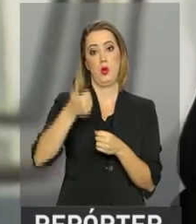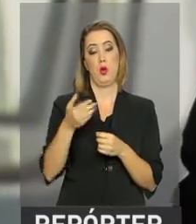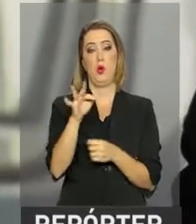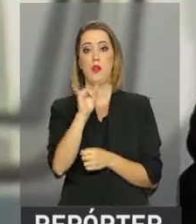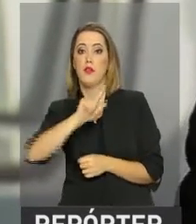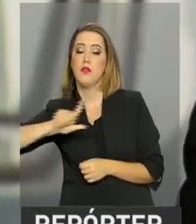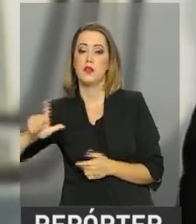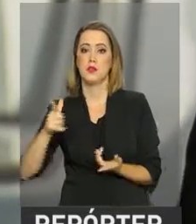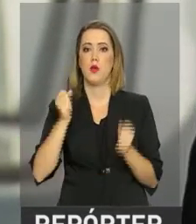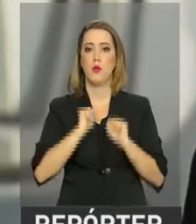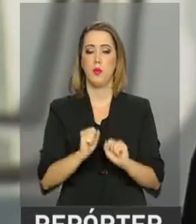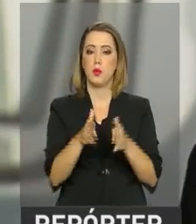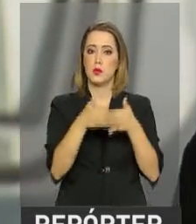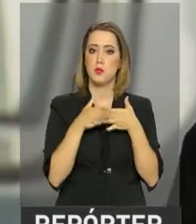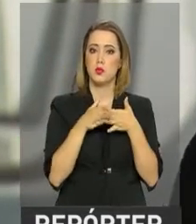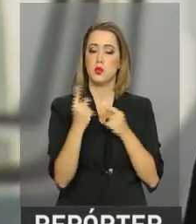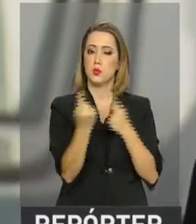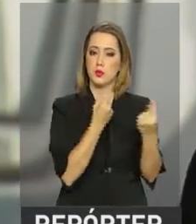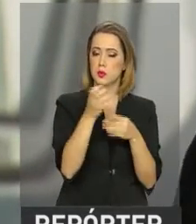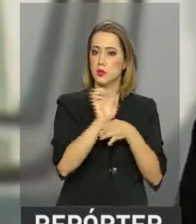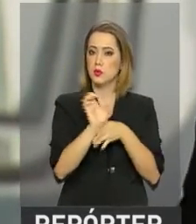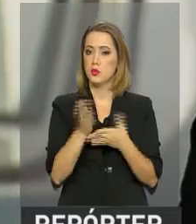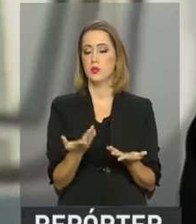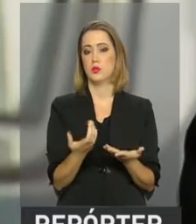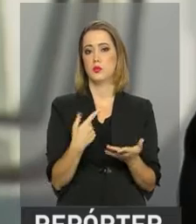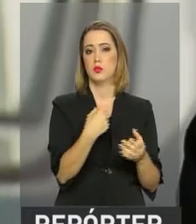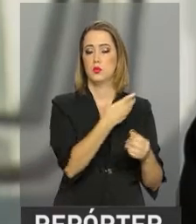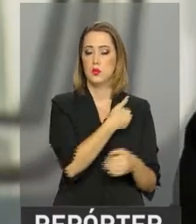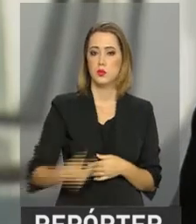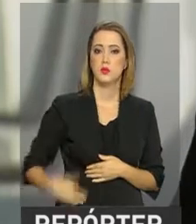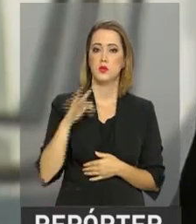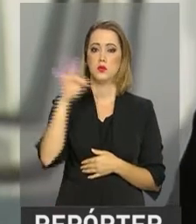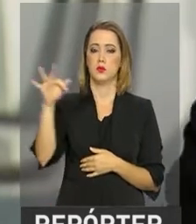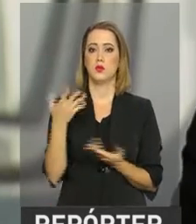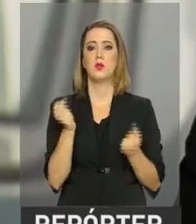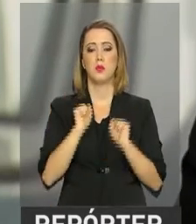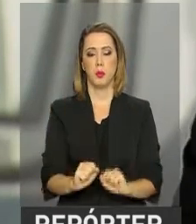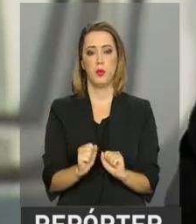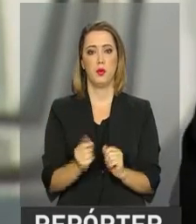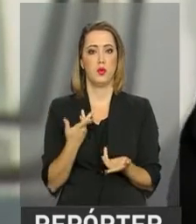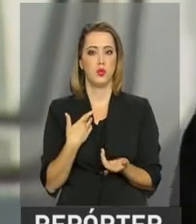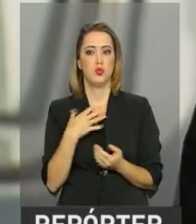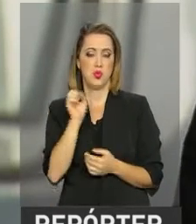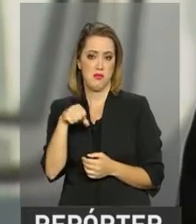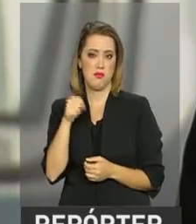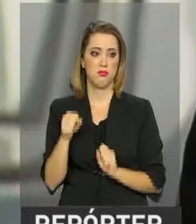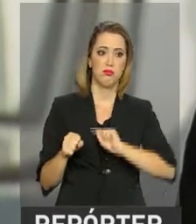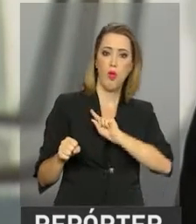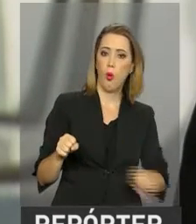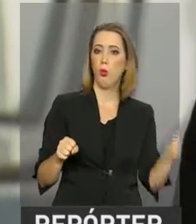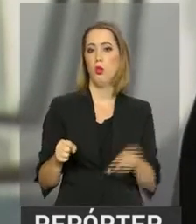pode ser solicitada pelo estado à união federal ea união federal poderá deferir ou indeferir esta recuperação